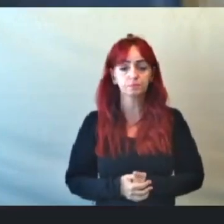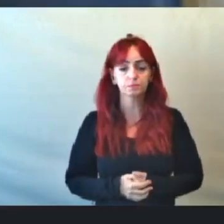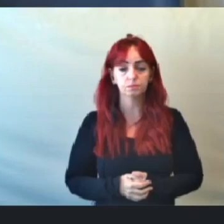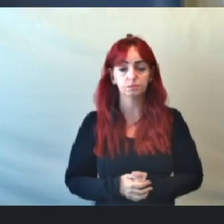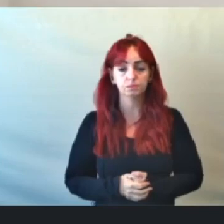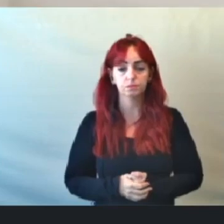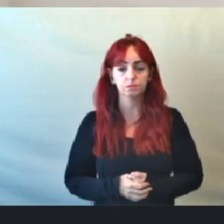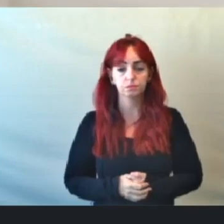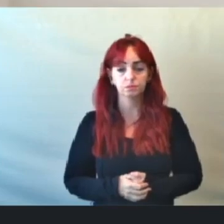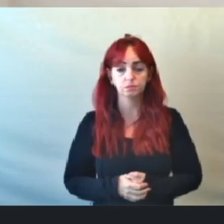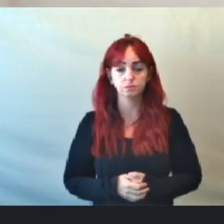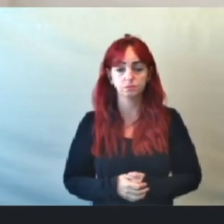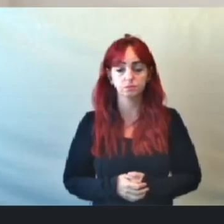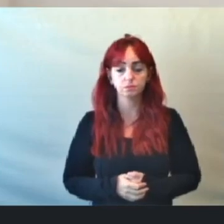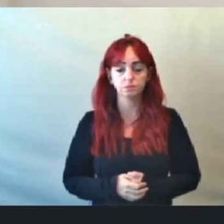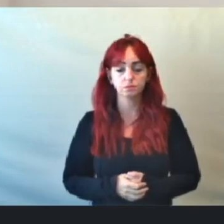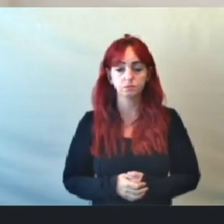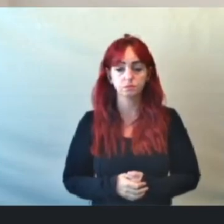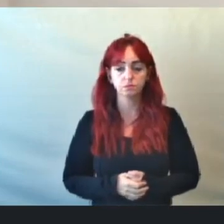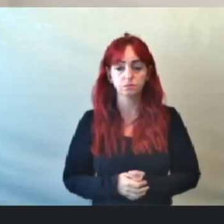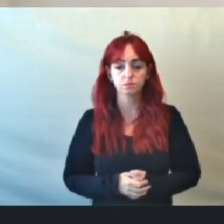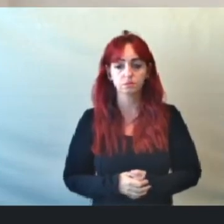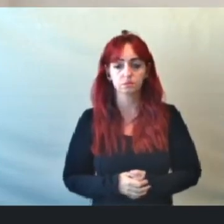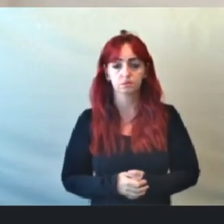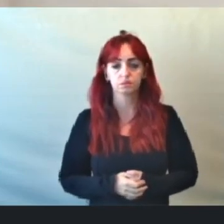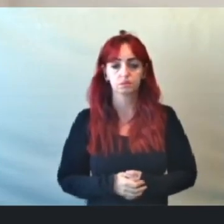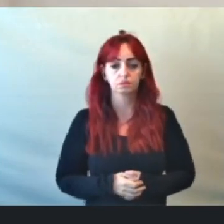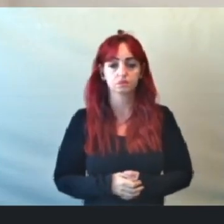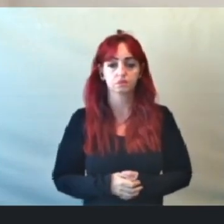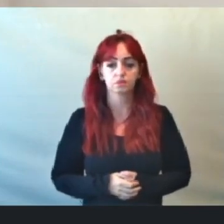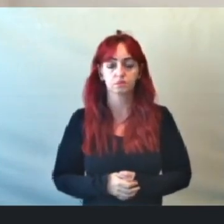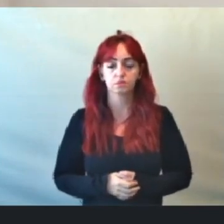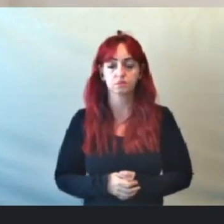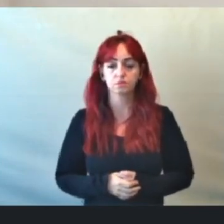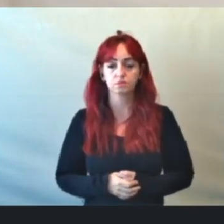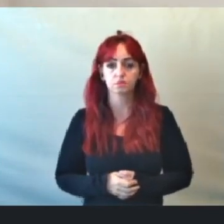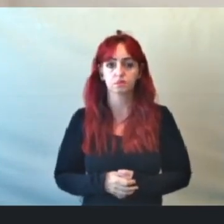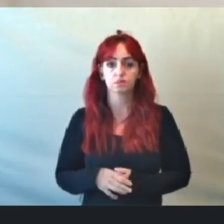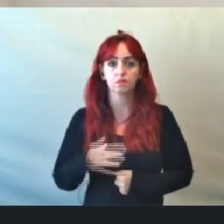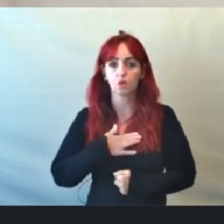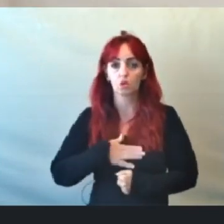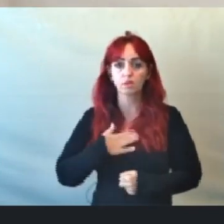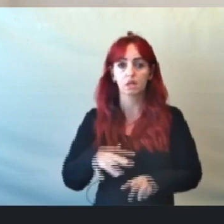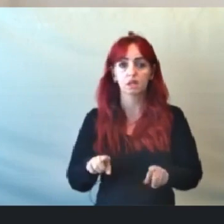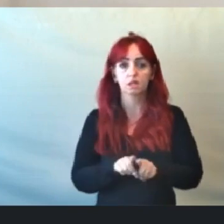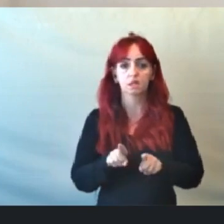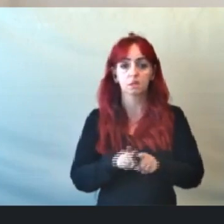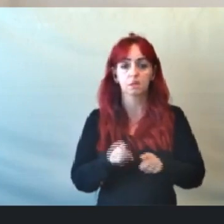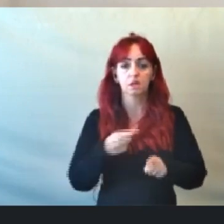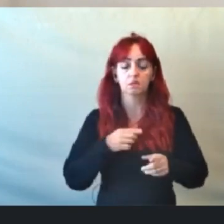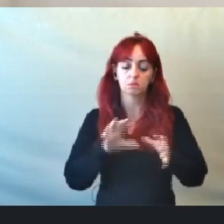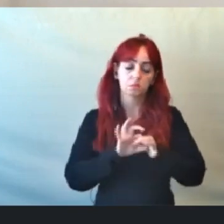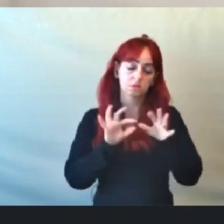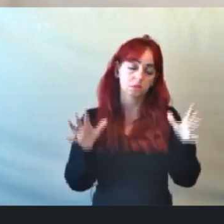Eu gostaria só de também nos colocarmos à disposição para qualquer informação.